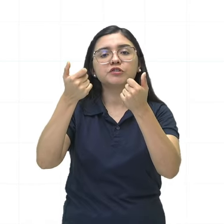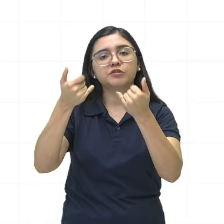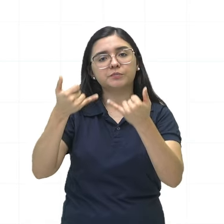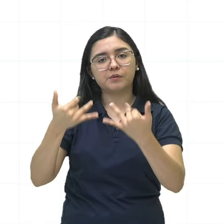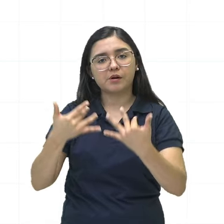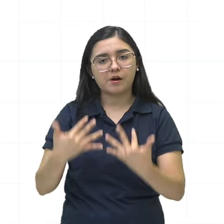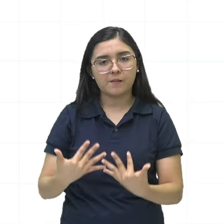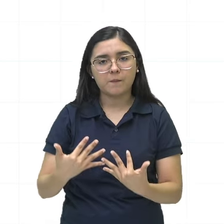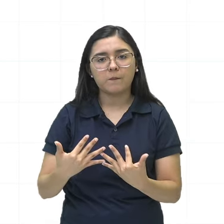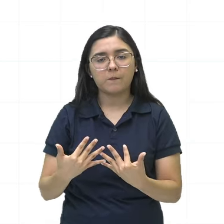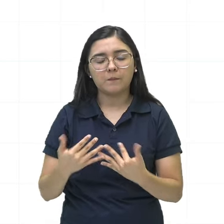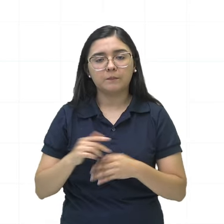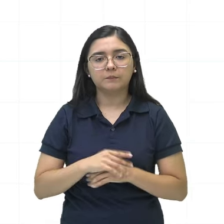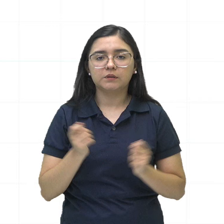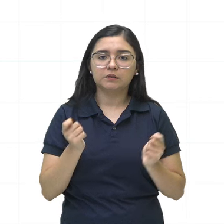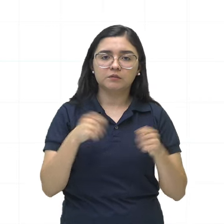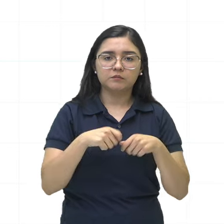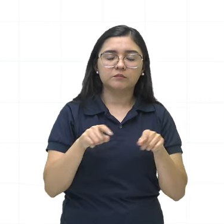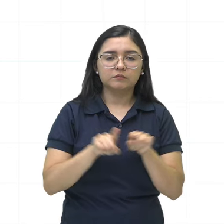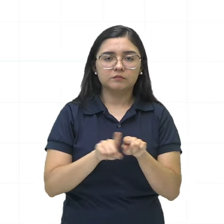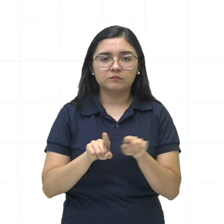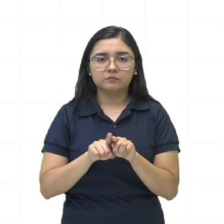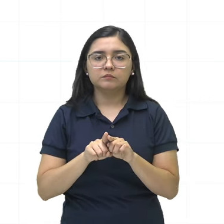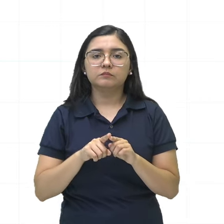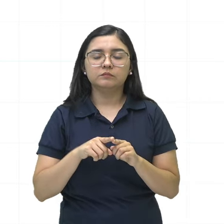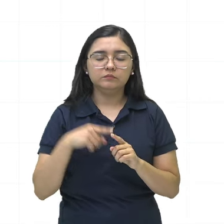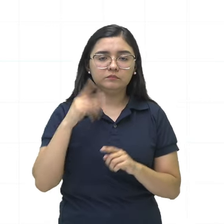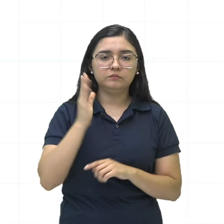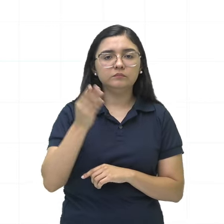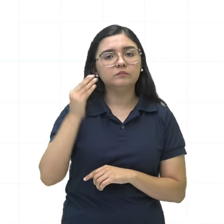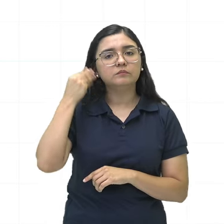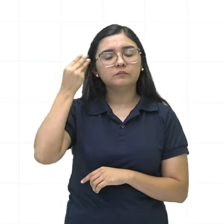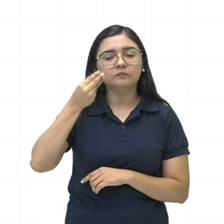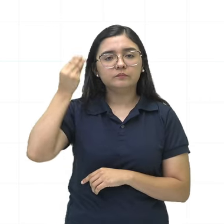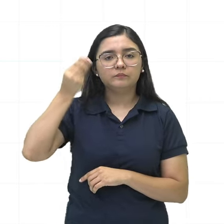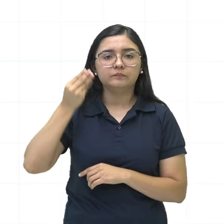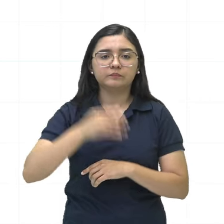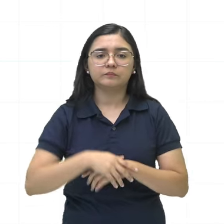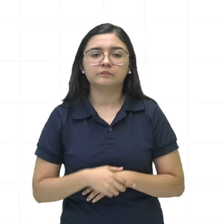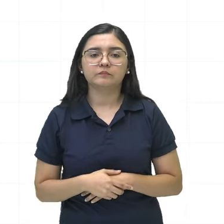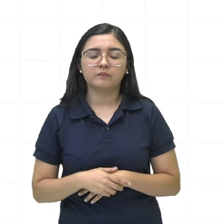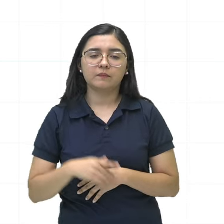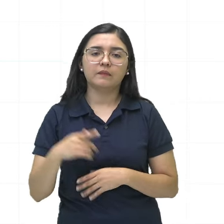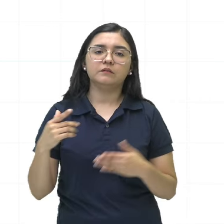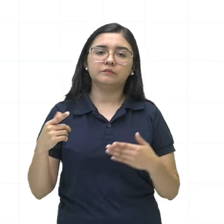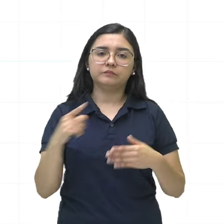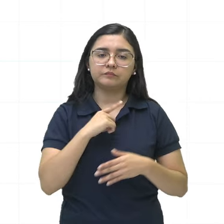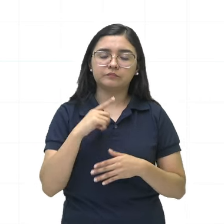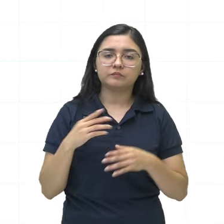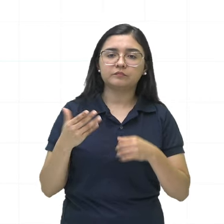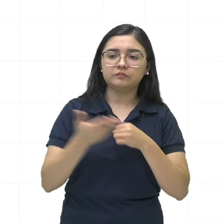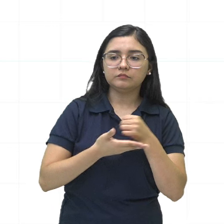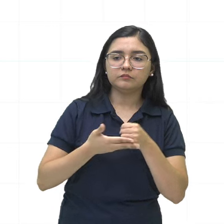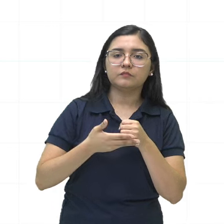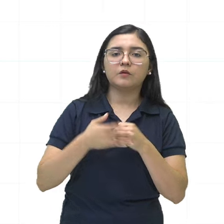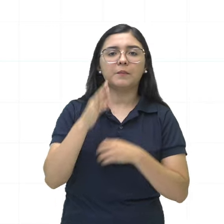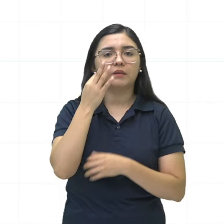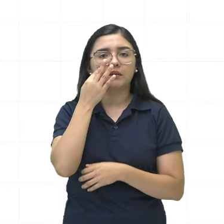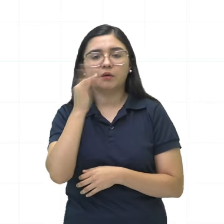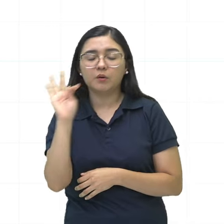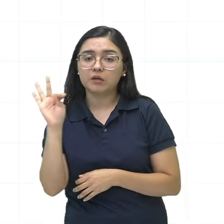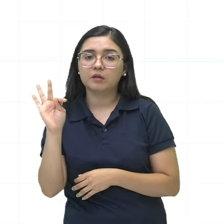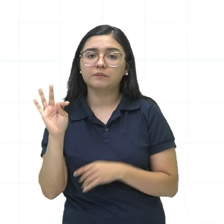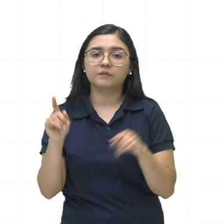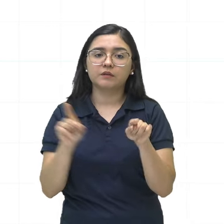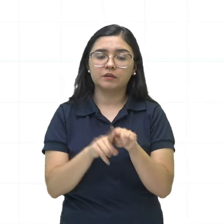explicação para aquela hipótese que foi experimentada, né? Aí surge um princípio, aí surge uma teoria,